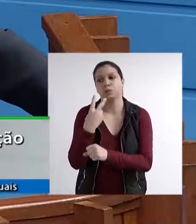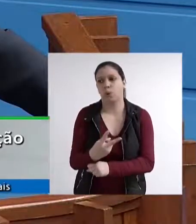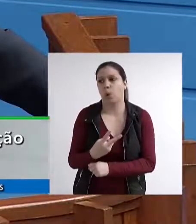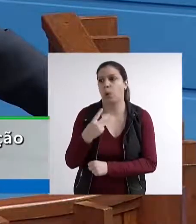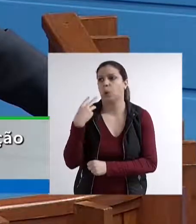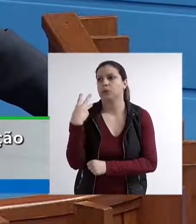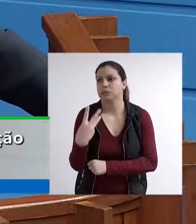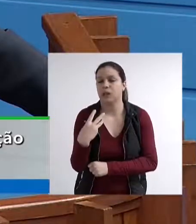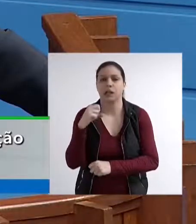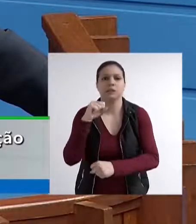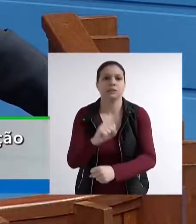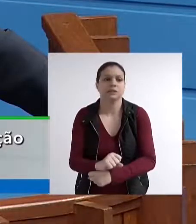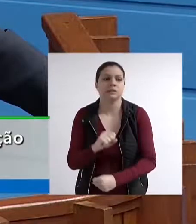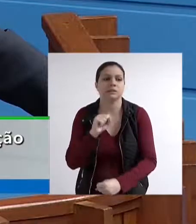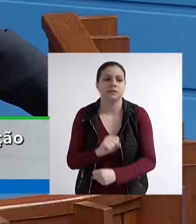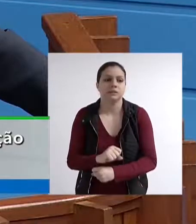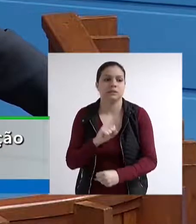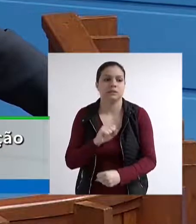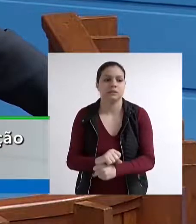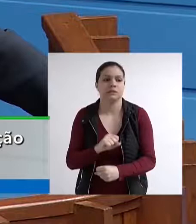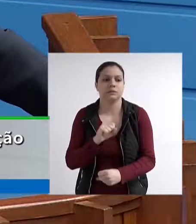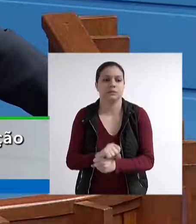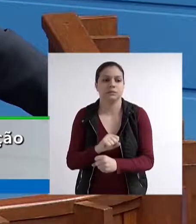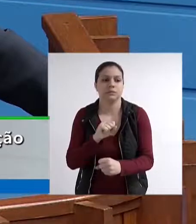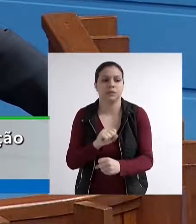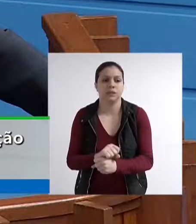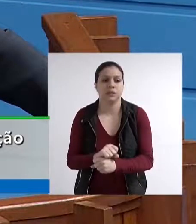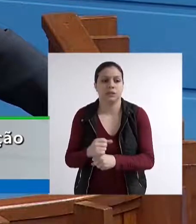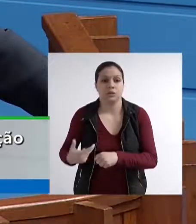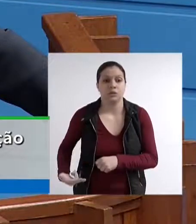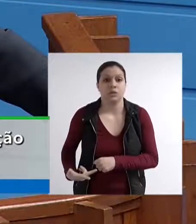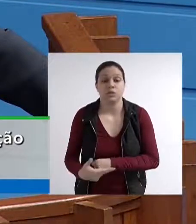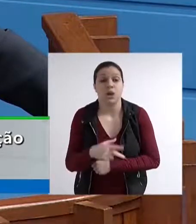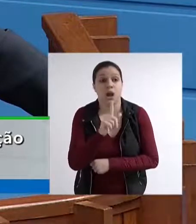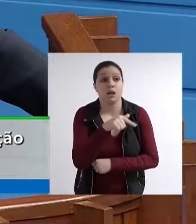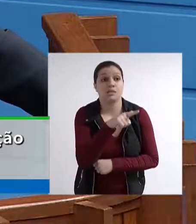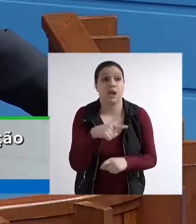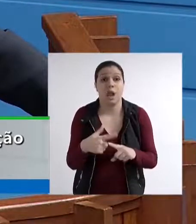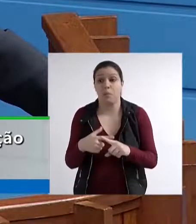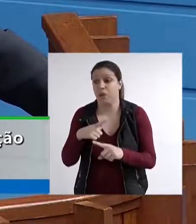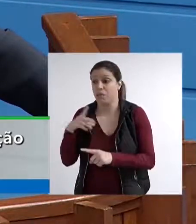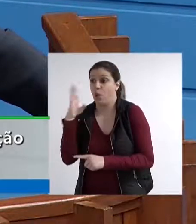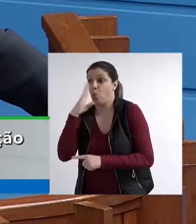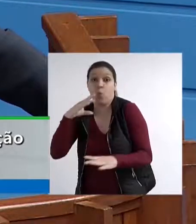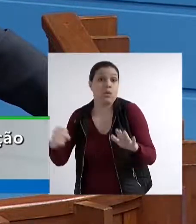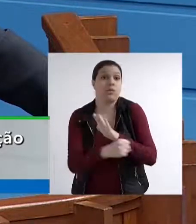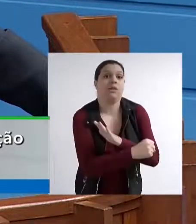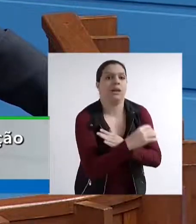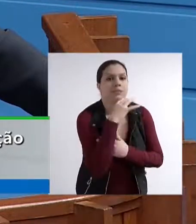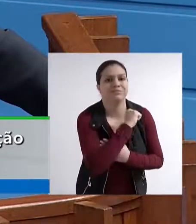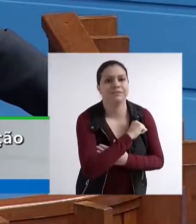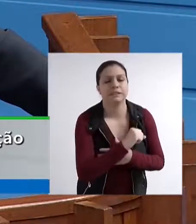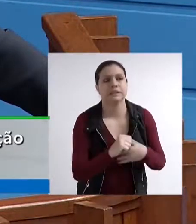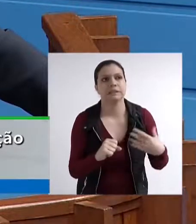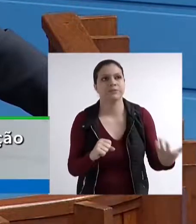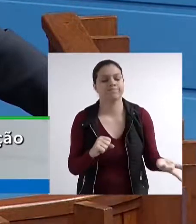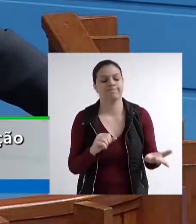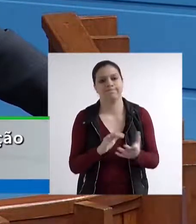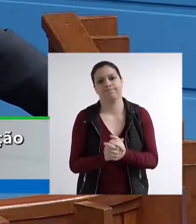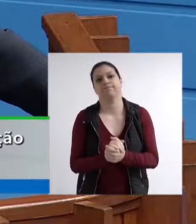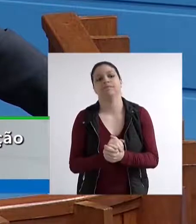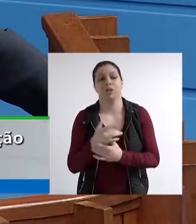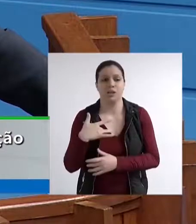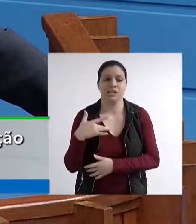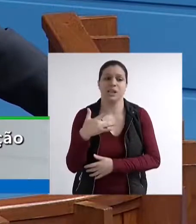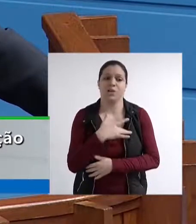quando chega próximo de fazer a cirurgia, entra uma emergência, a cirurgia suspensa. É assim que nós estamos vivendo com a saúde nossa aqui no Estado,